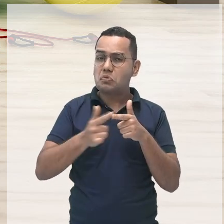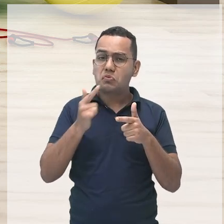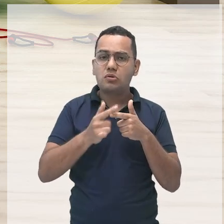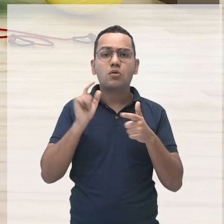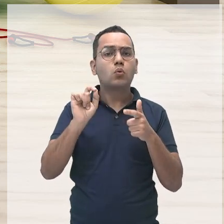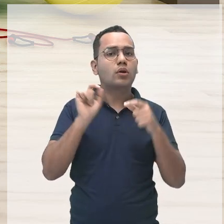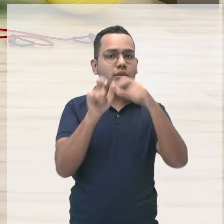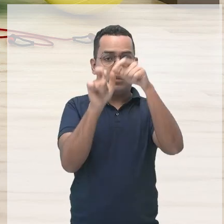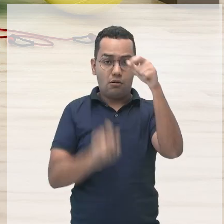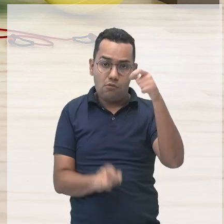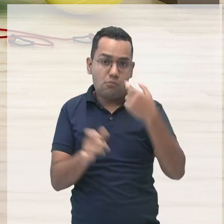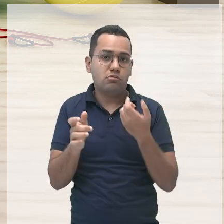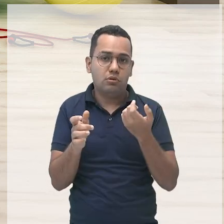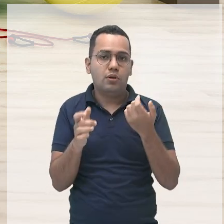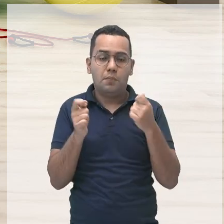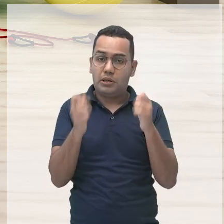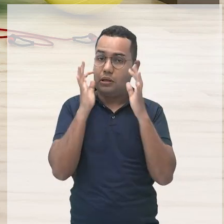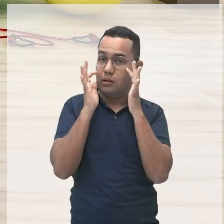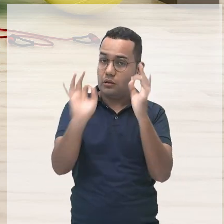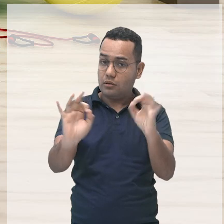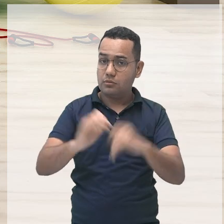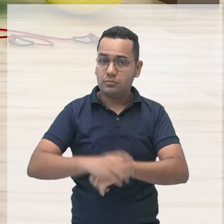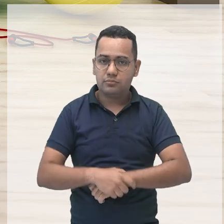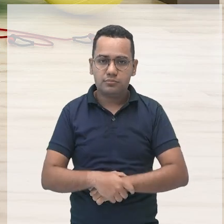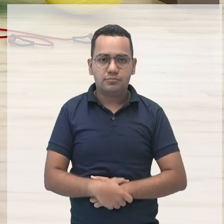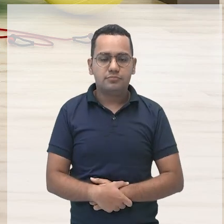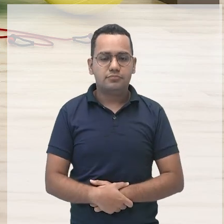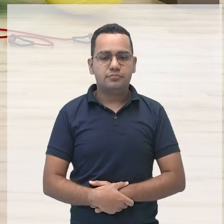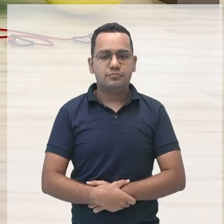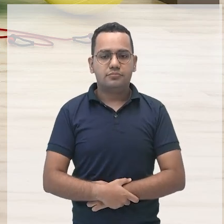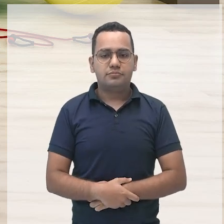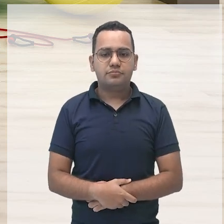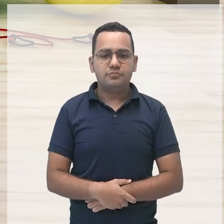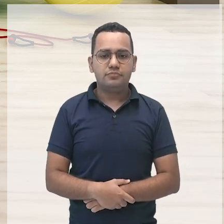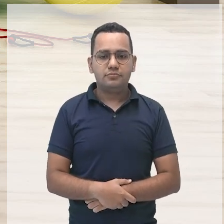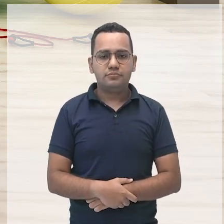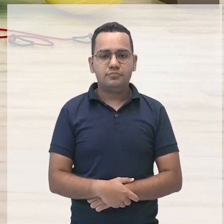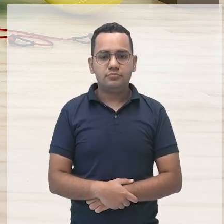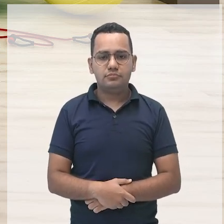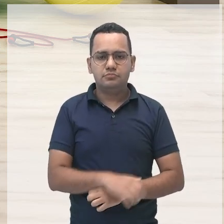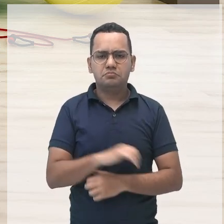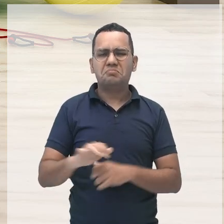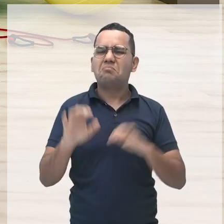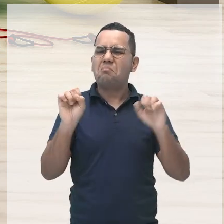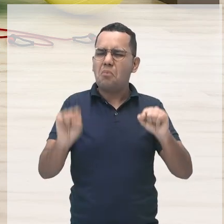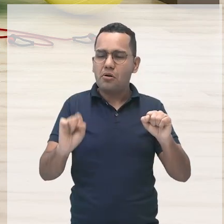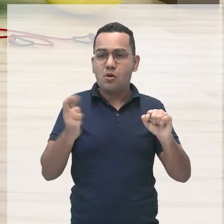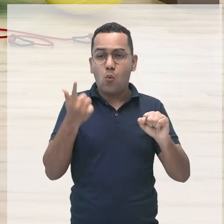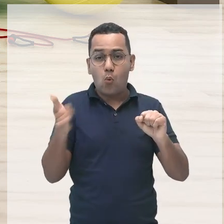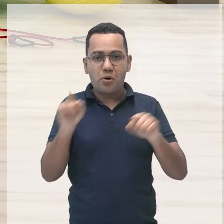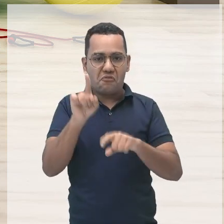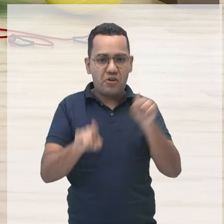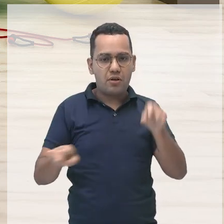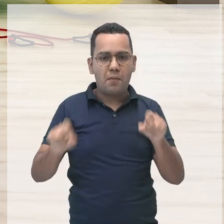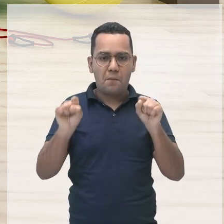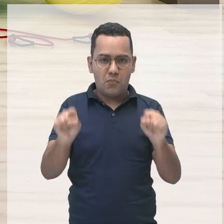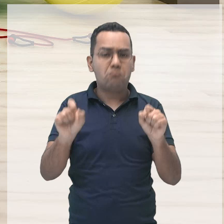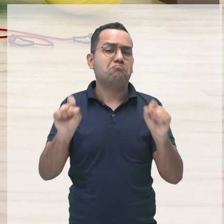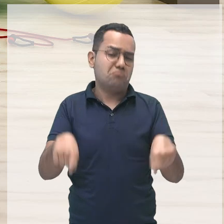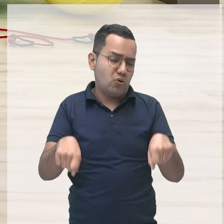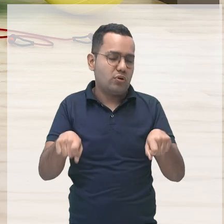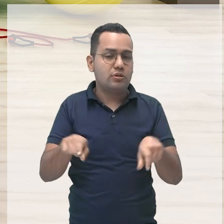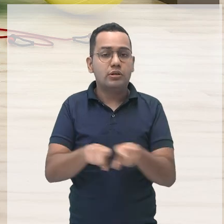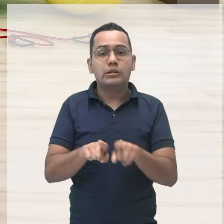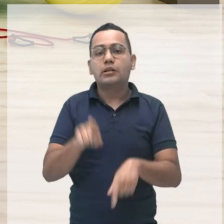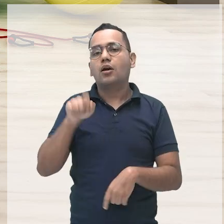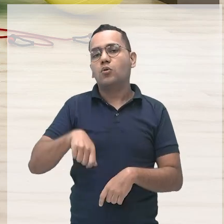Então, muita atenção nesse exercício, tá certo? Uma variação desse exercício é o agachamento sumô, que